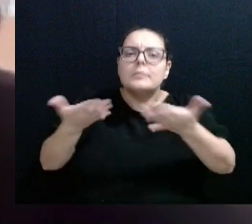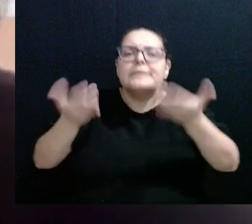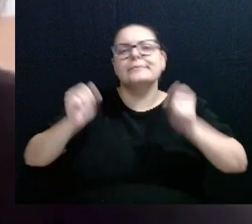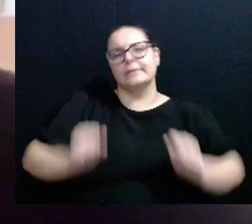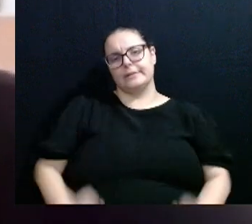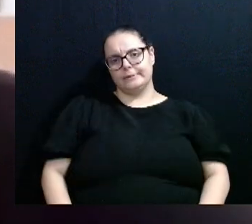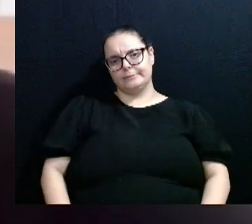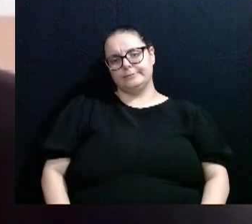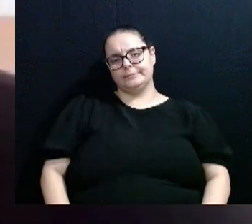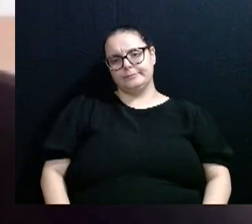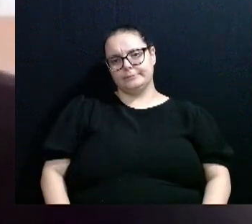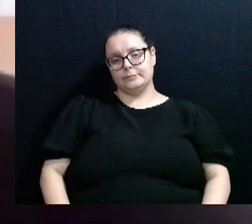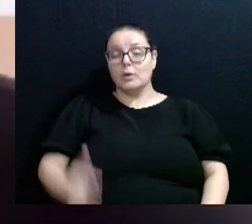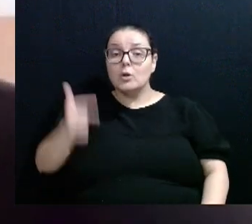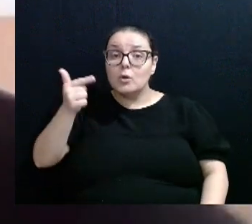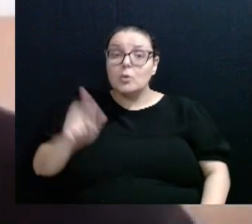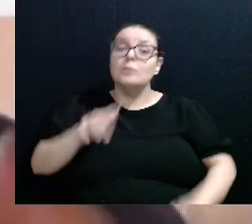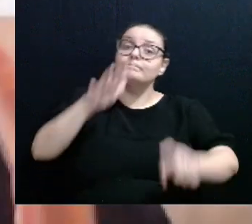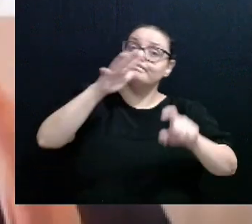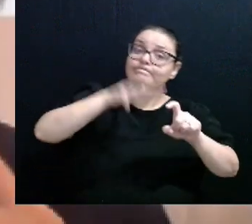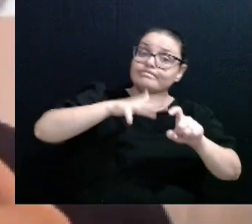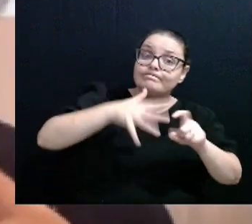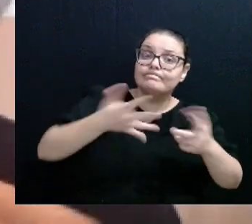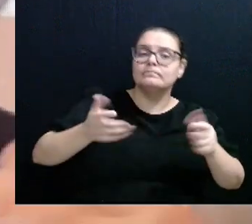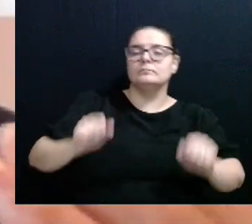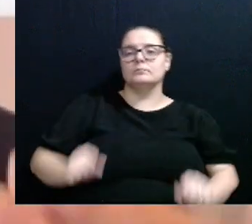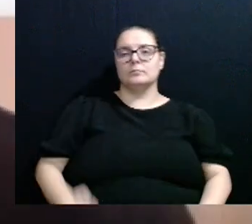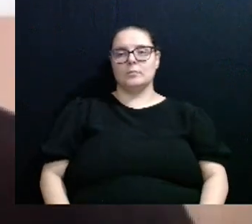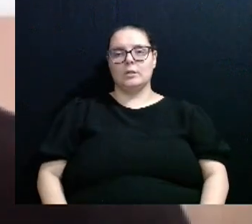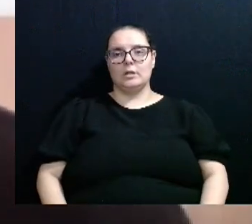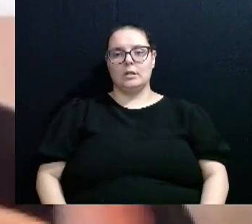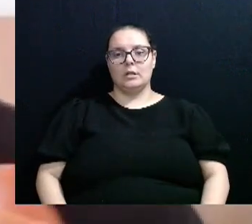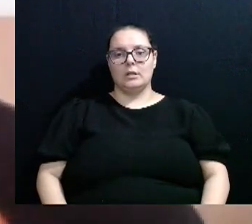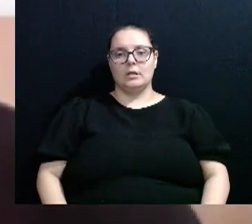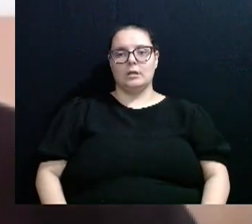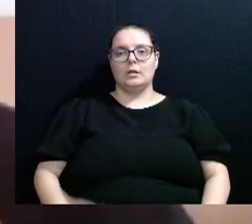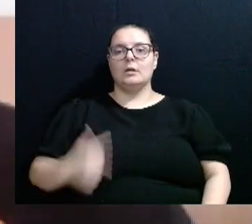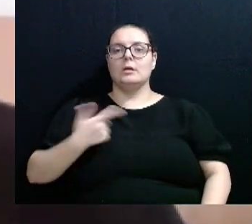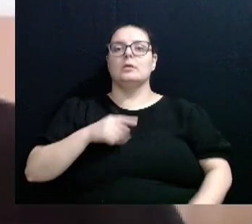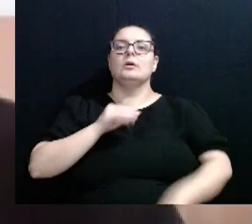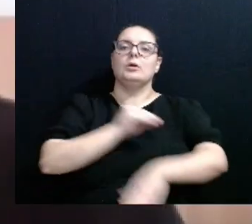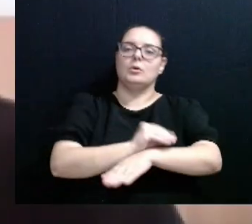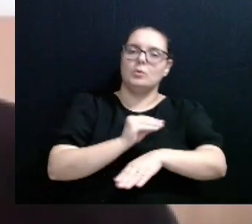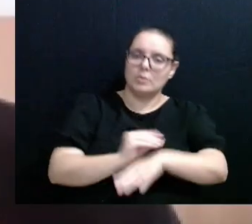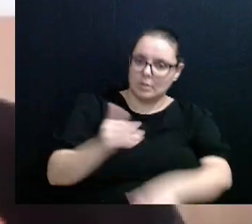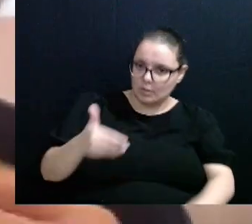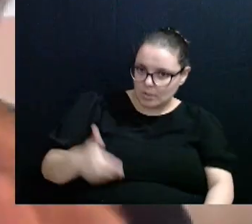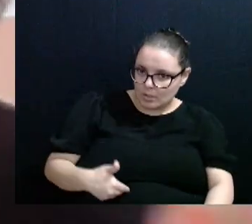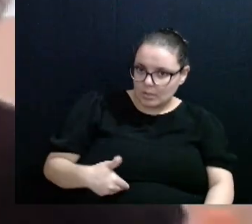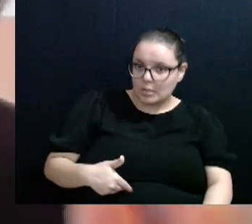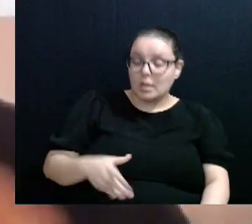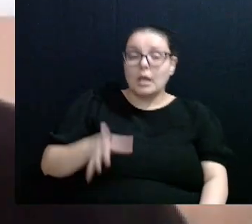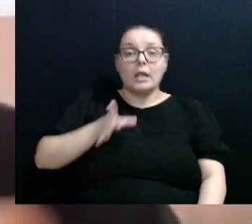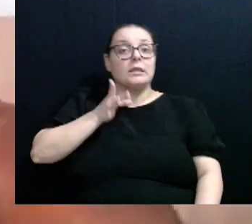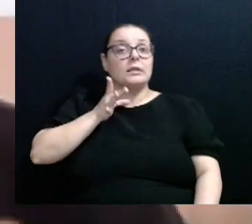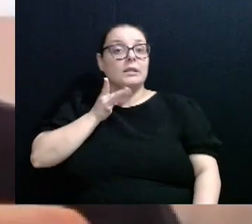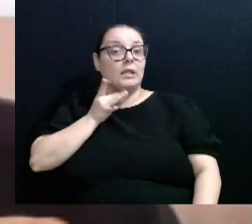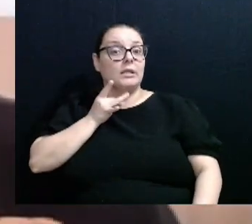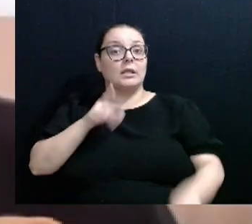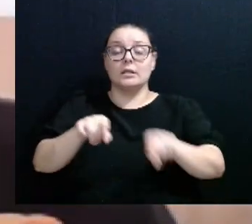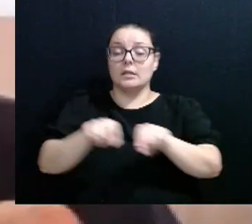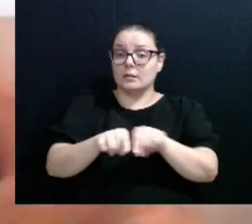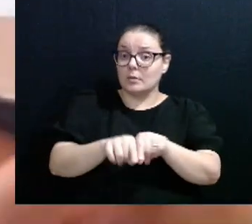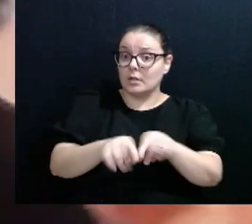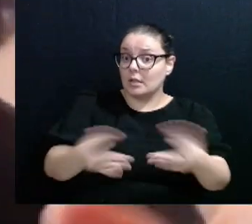De novo, um mito. Tá? A gente tem que cuidar da fome e da sede também. E às vezes, se você não respeitar a